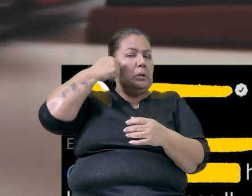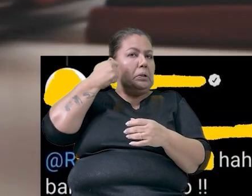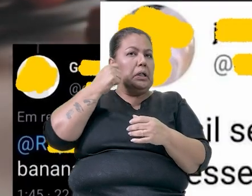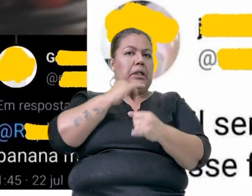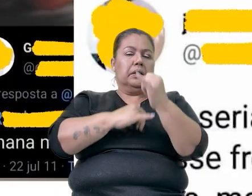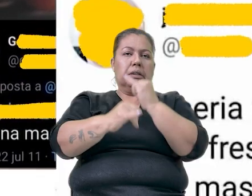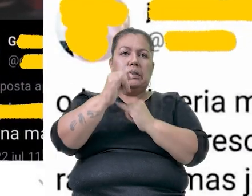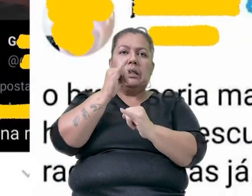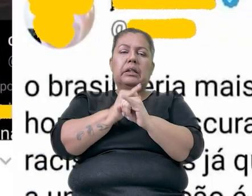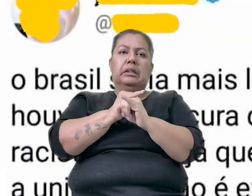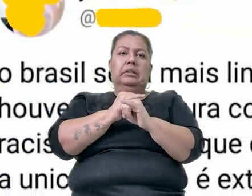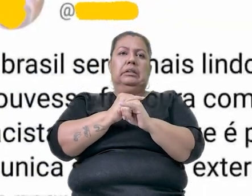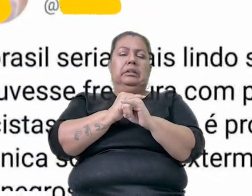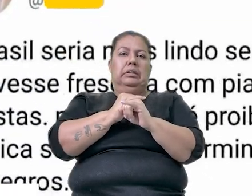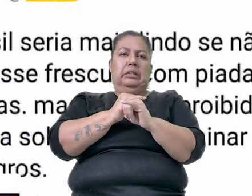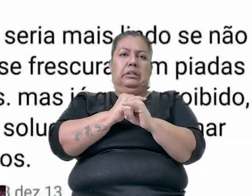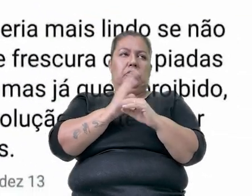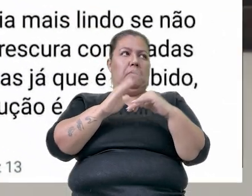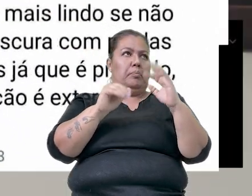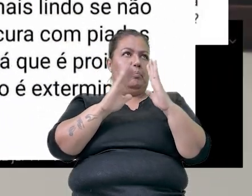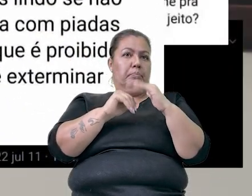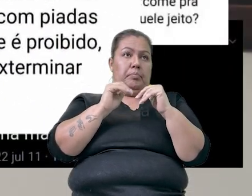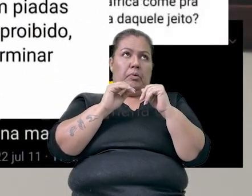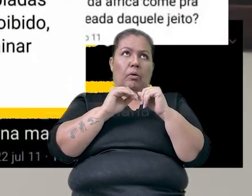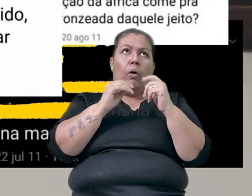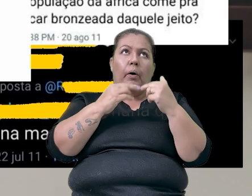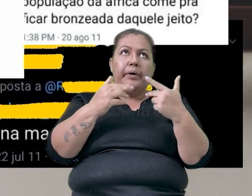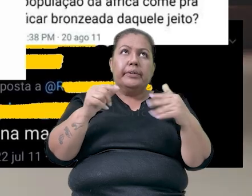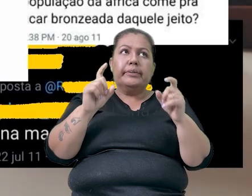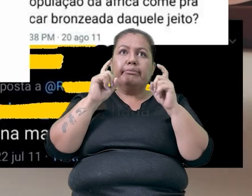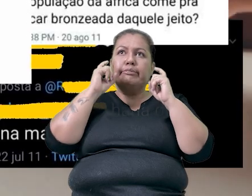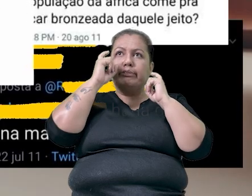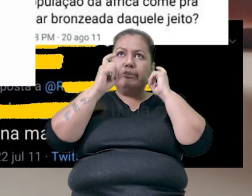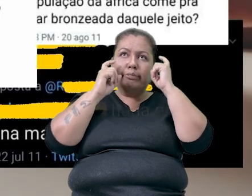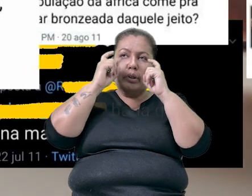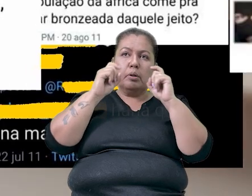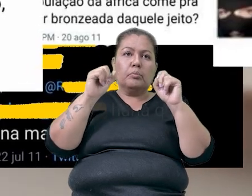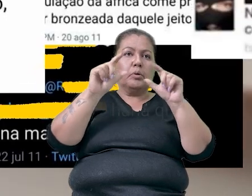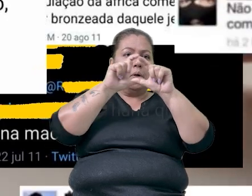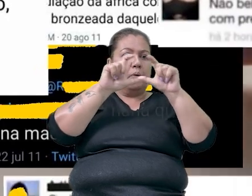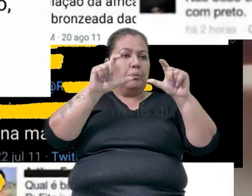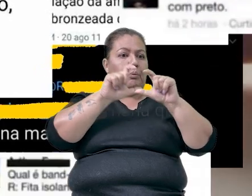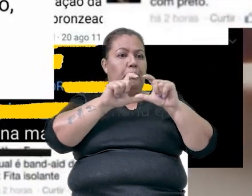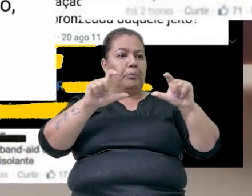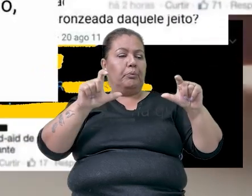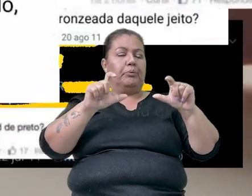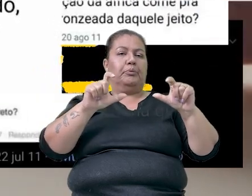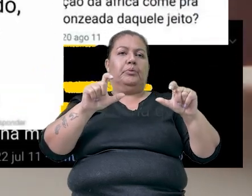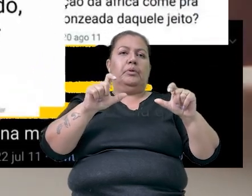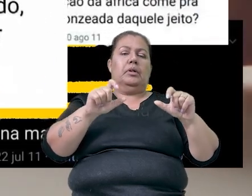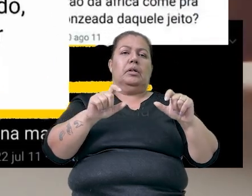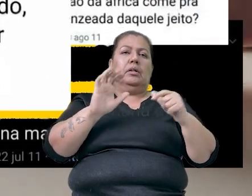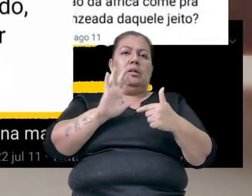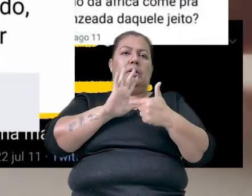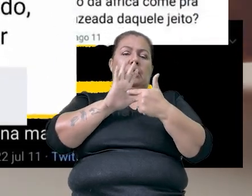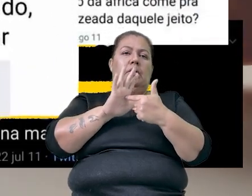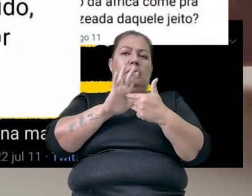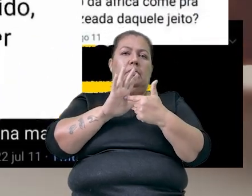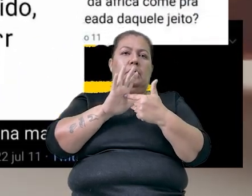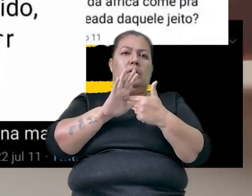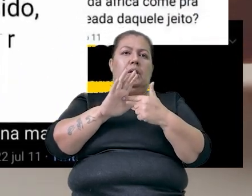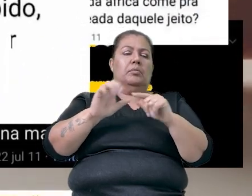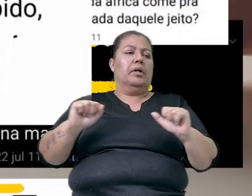internet. Uma prática que preocupa, afinal, todo discurso ou insulto dessa natureza comprova que, apesar das